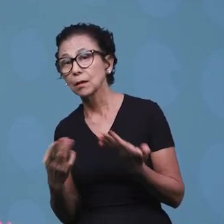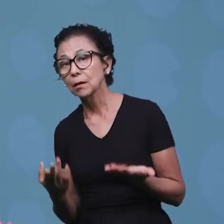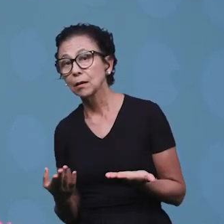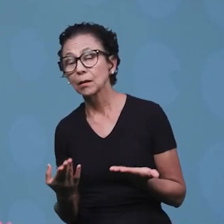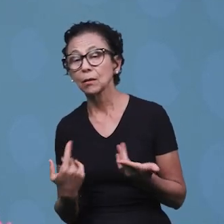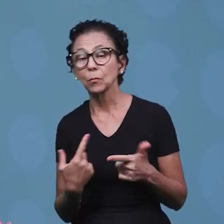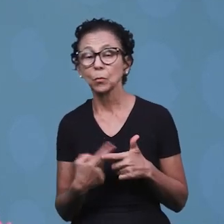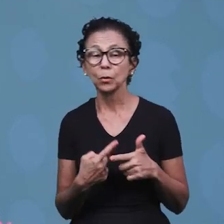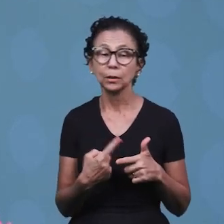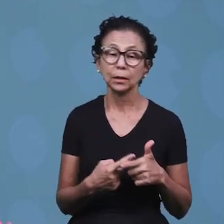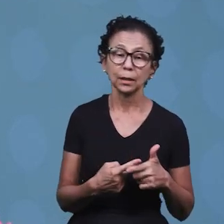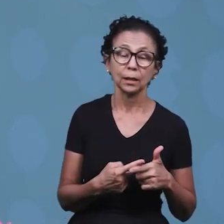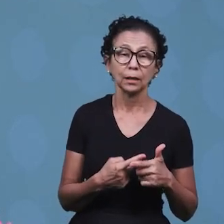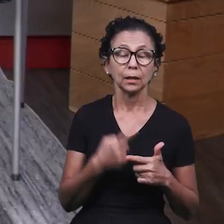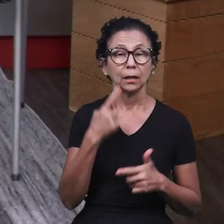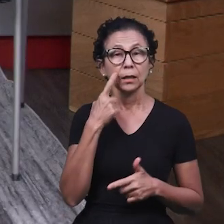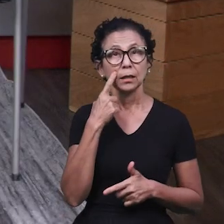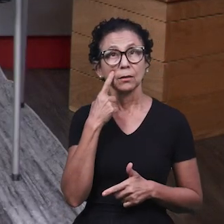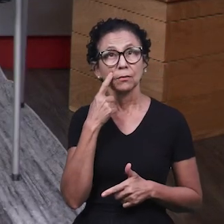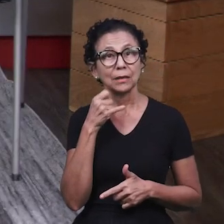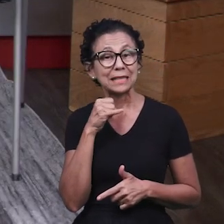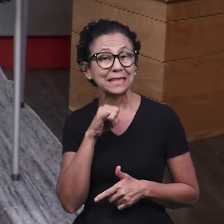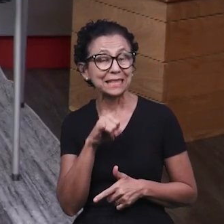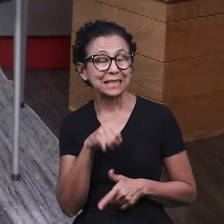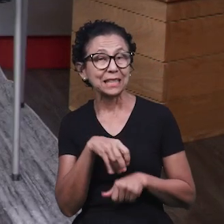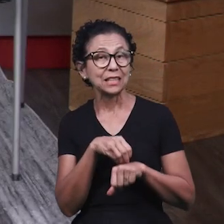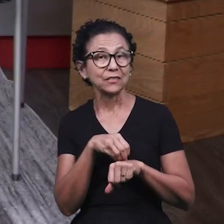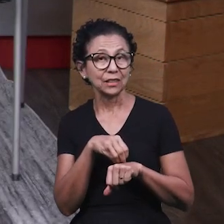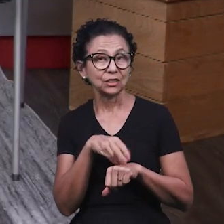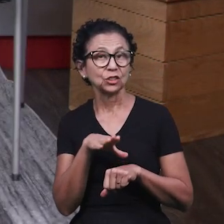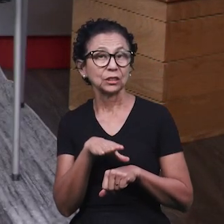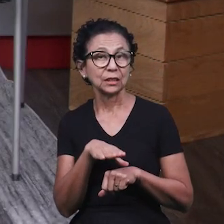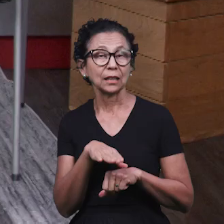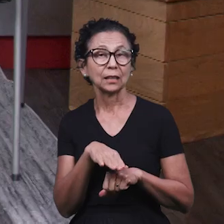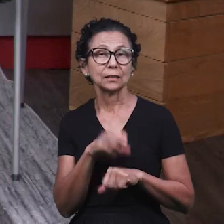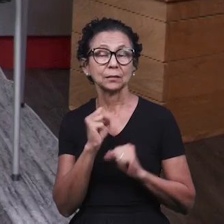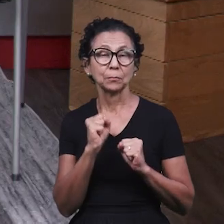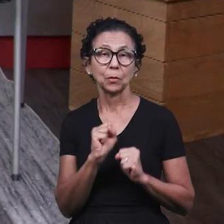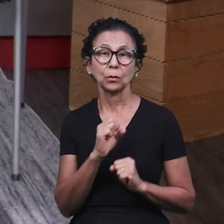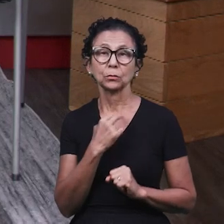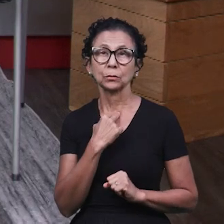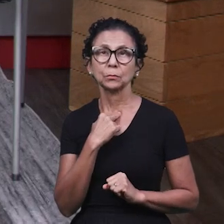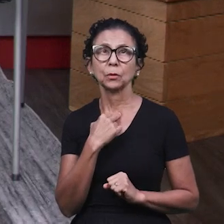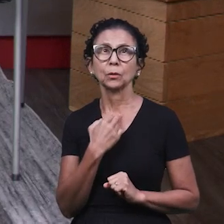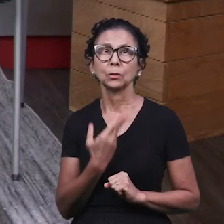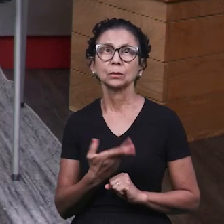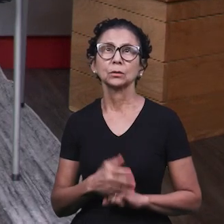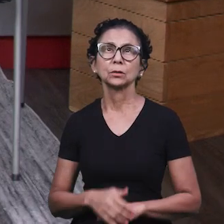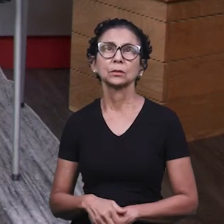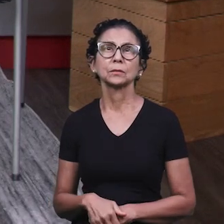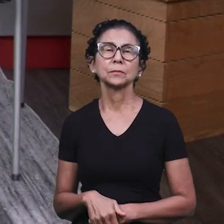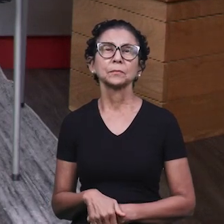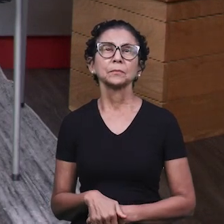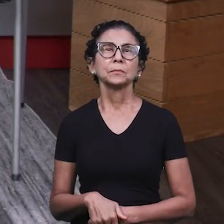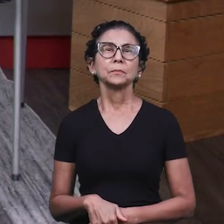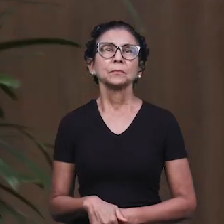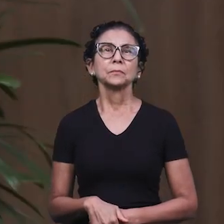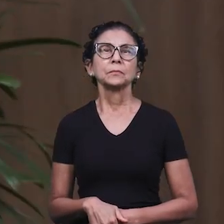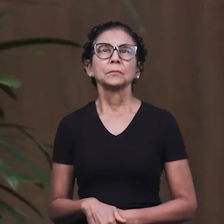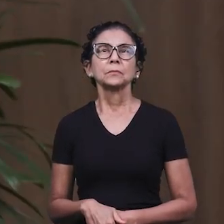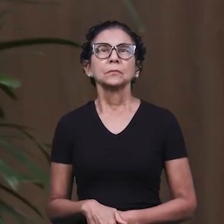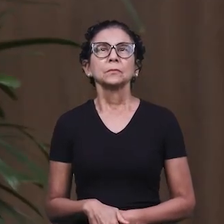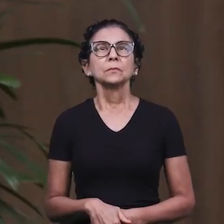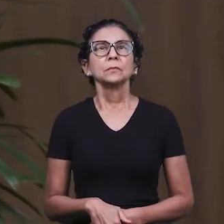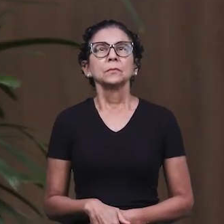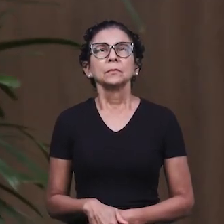ver se a gente indicação. Pode... Exatamente. Porém, é um assunto muito mais brando, né?